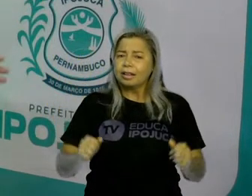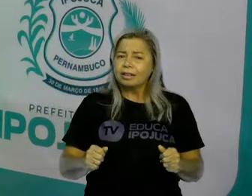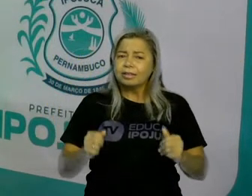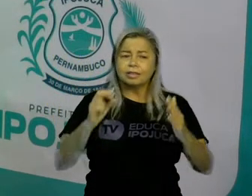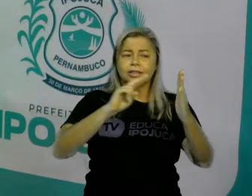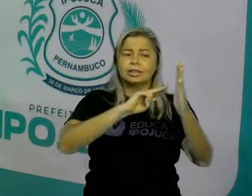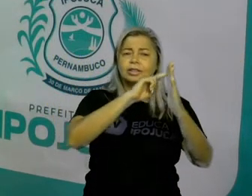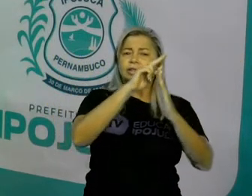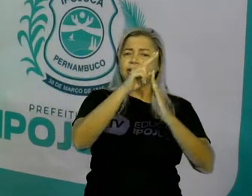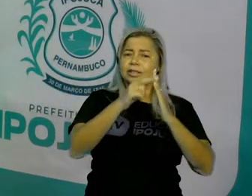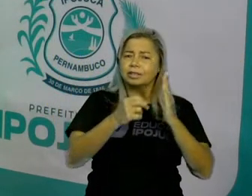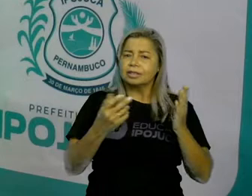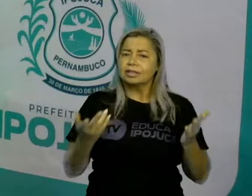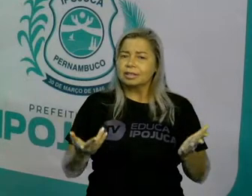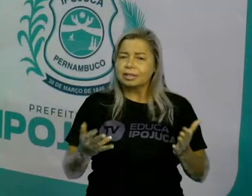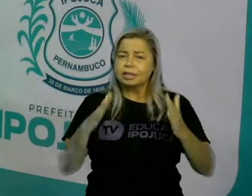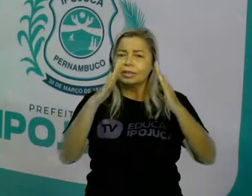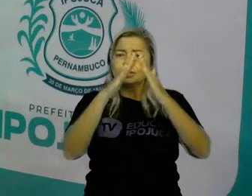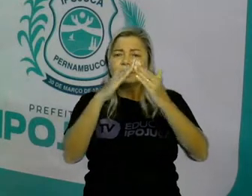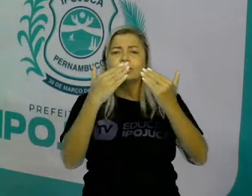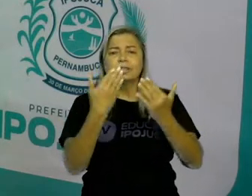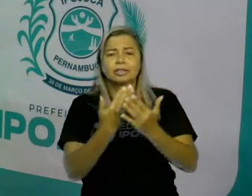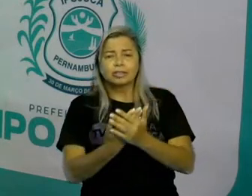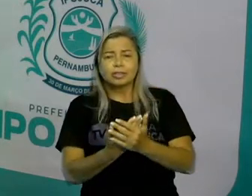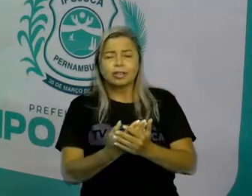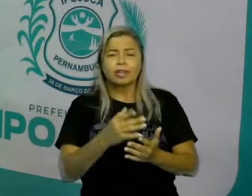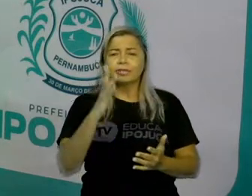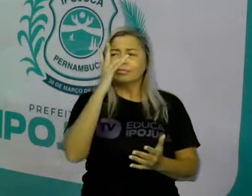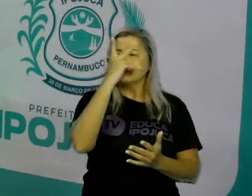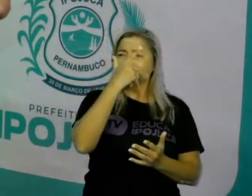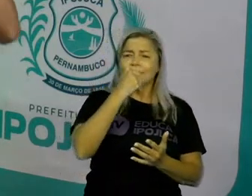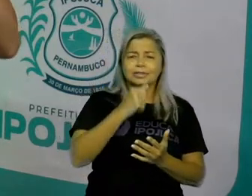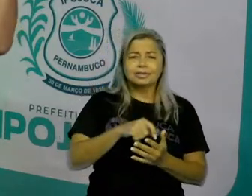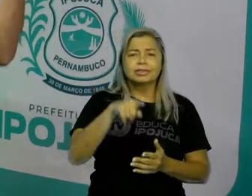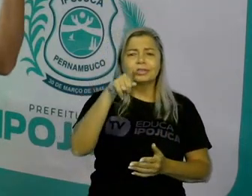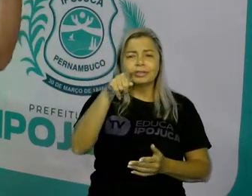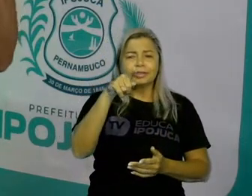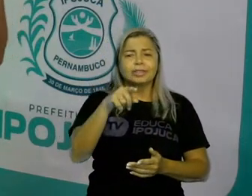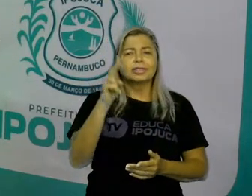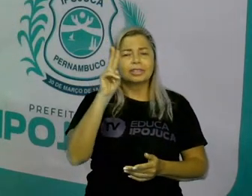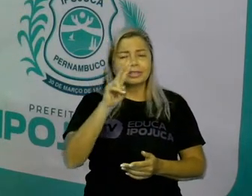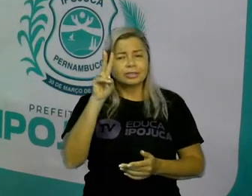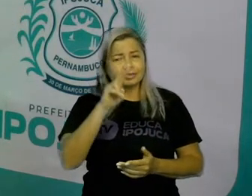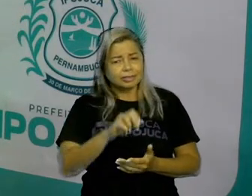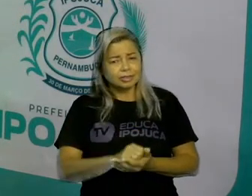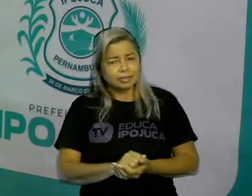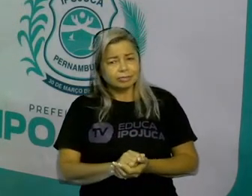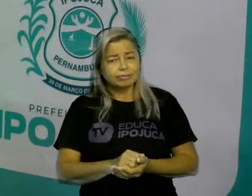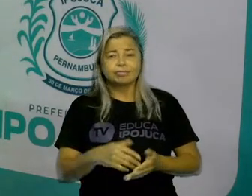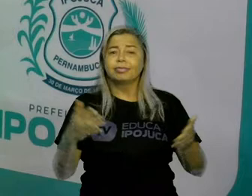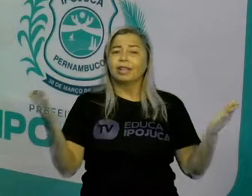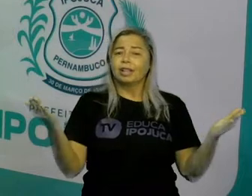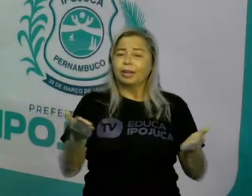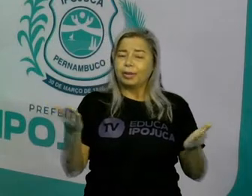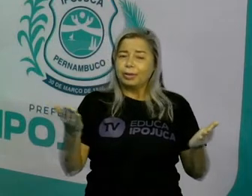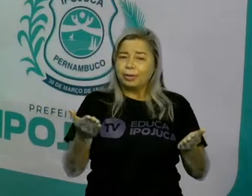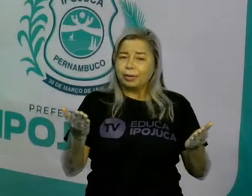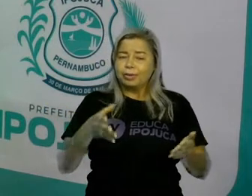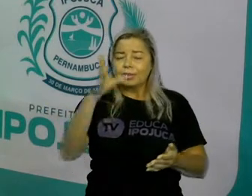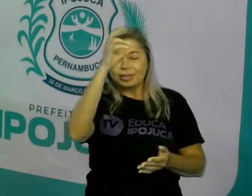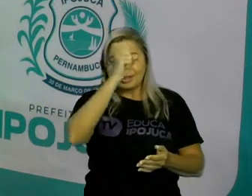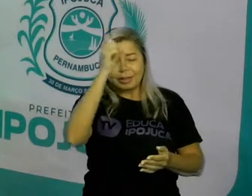no nosso dia a dia, nas nossas escolas. Estão lindas, não é verdade? Hoje vamos entender um pouco mais sobre essas